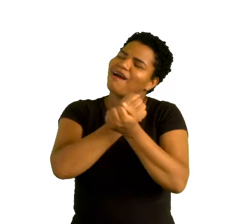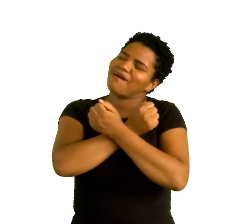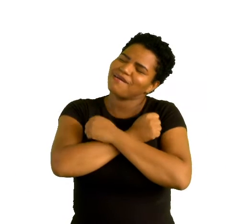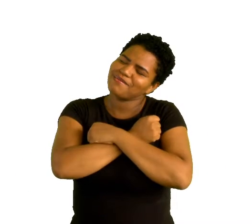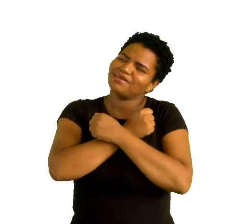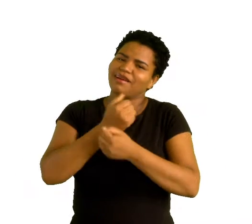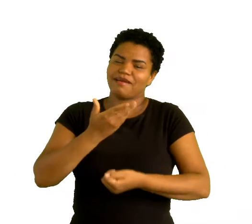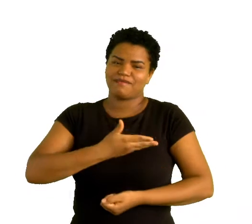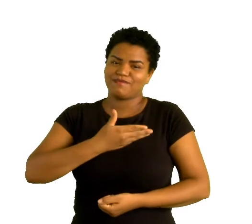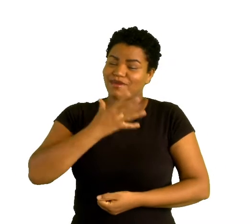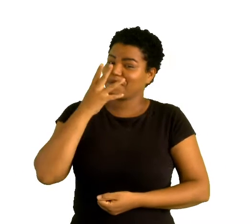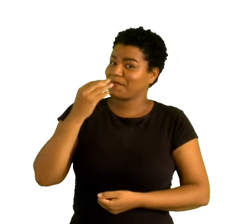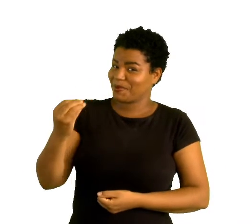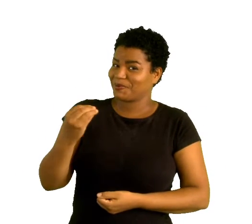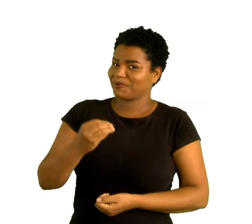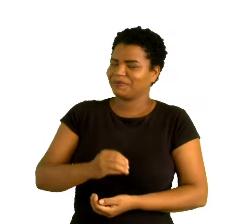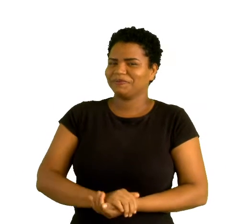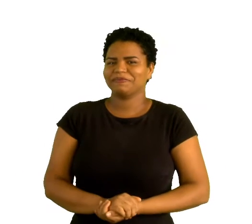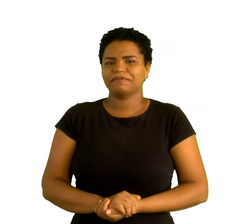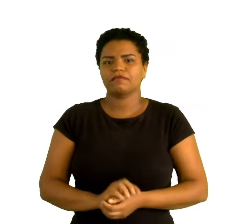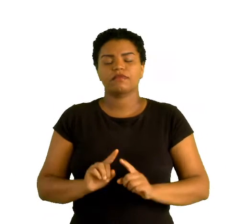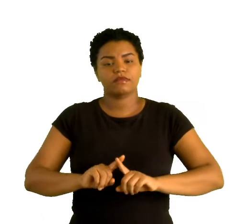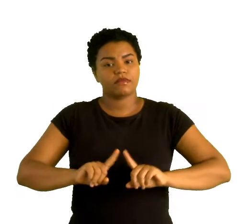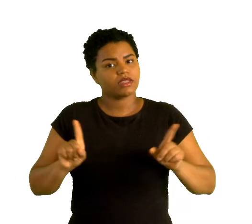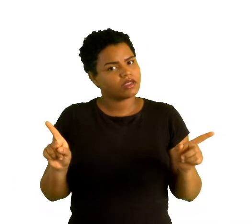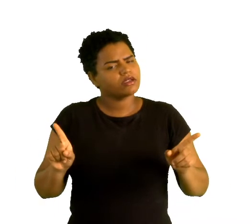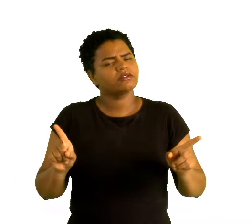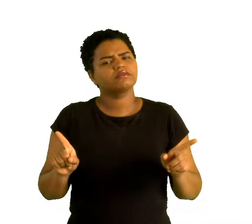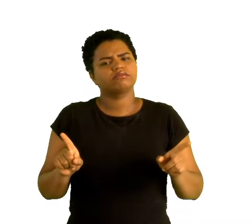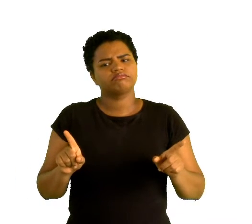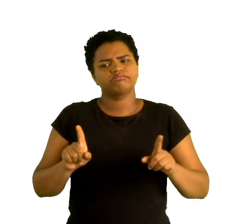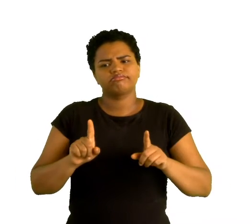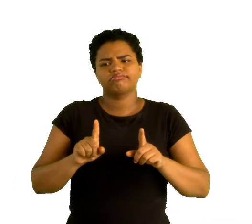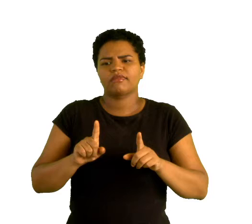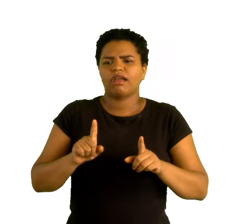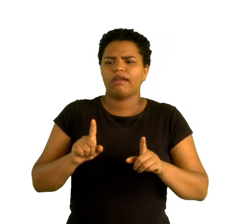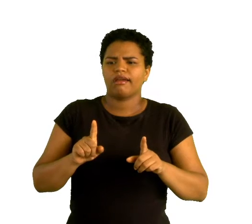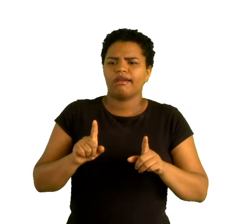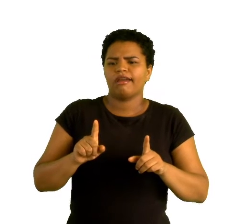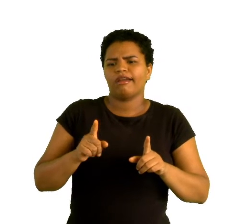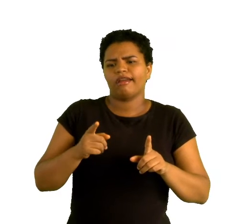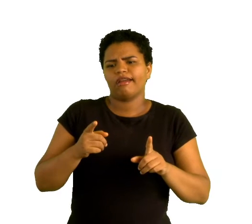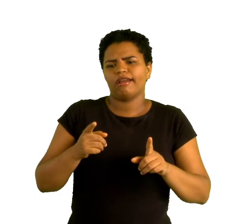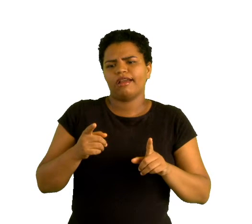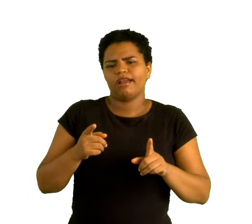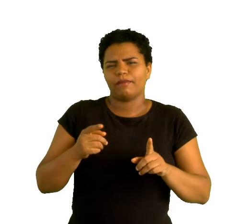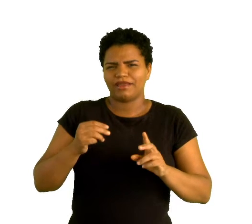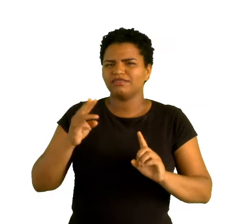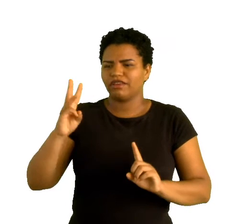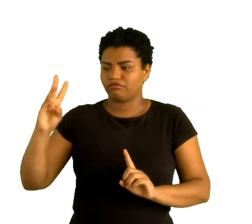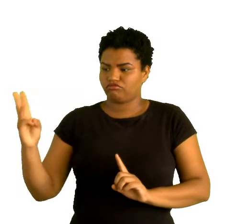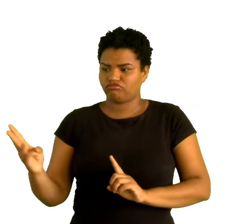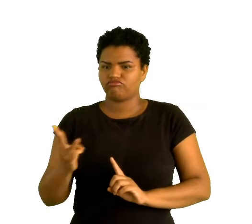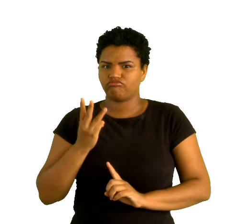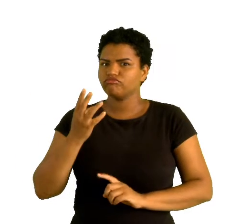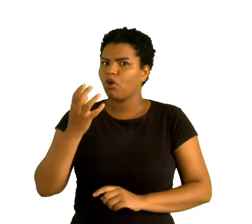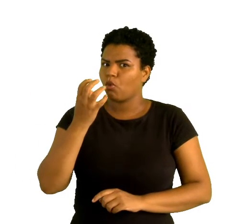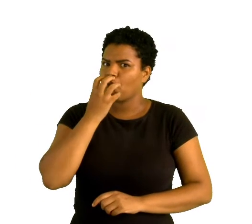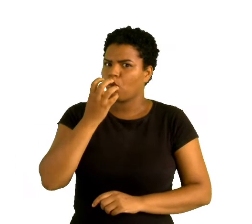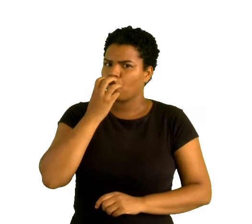amiga raposa. Mas, como já vem vindo 3 cachorros, acho